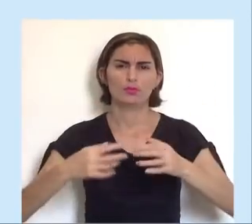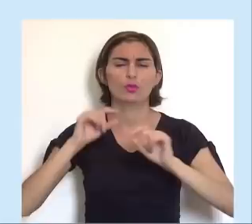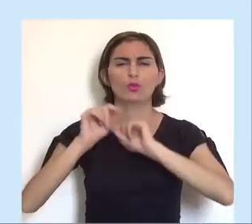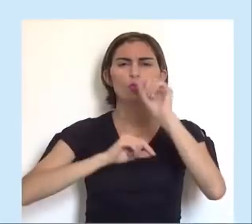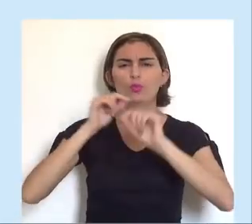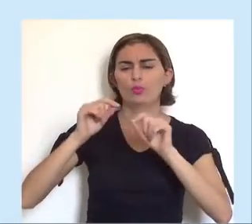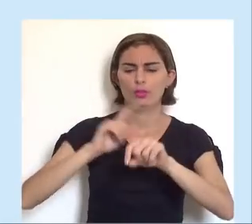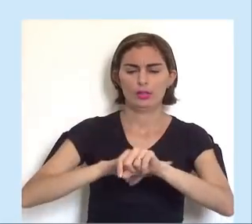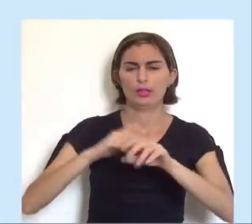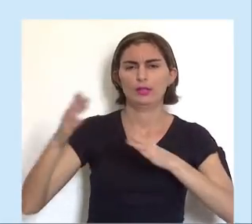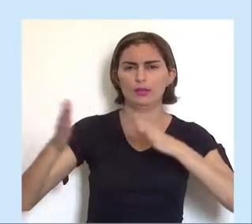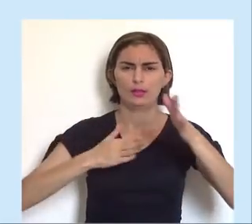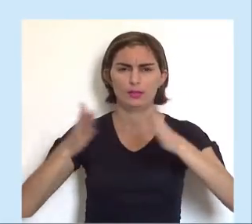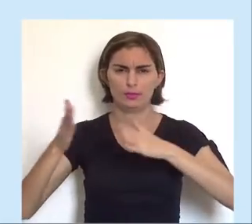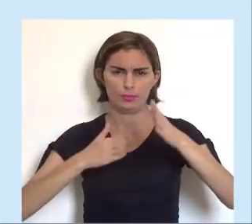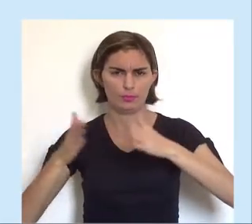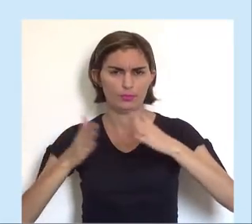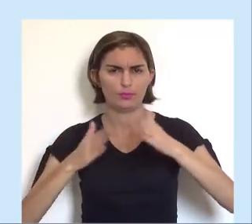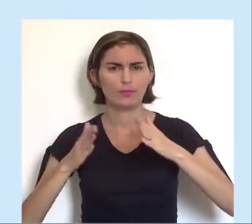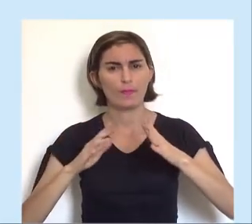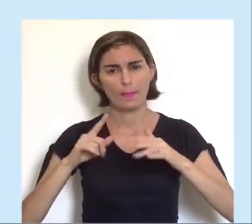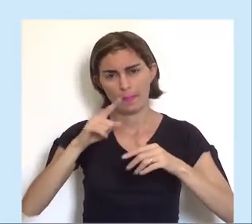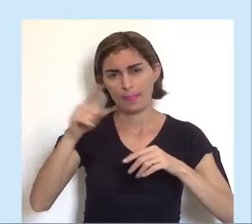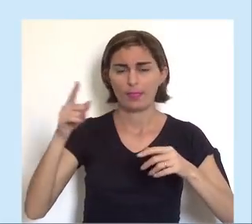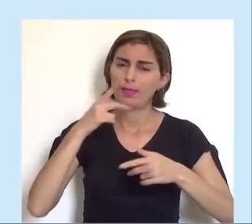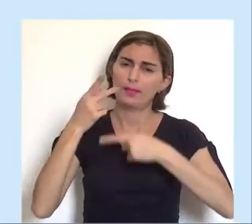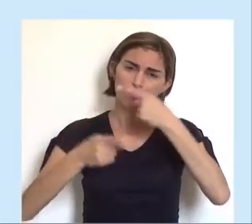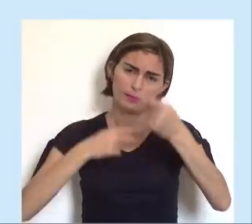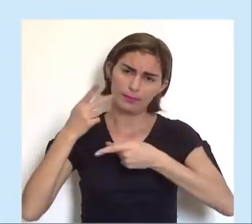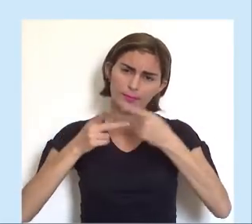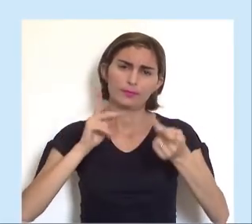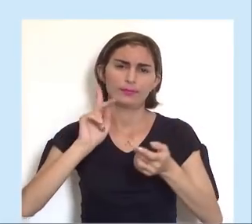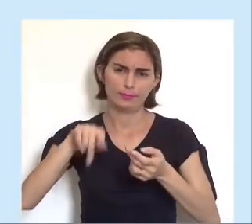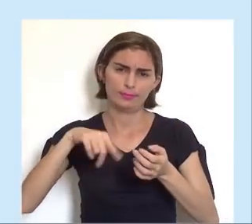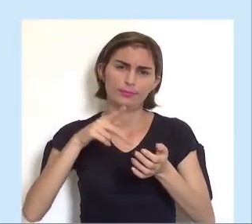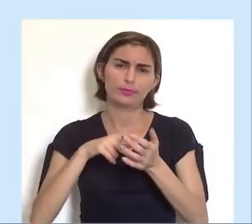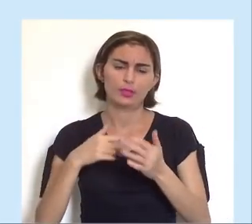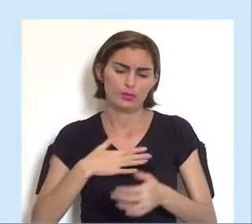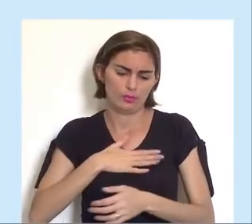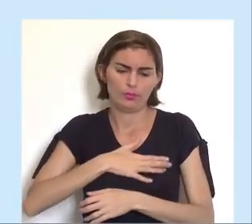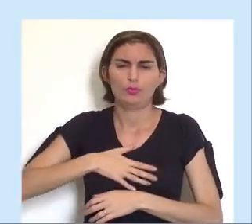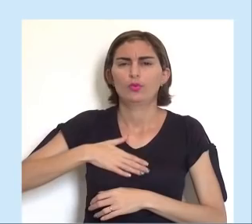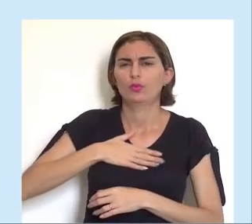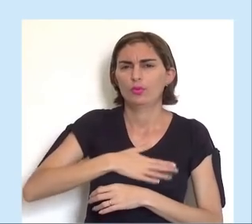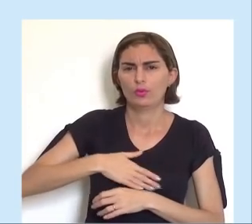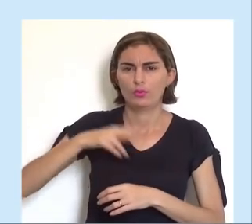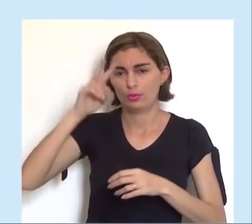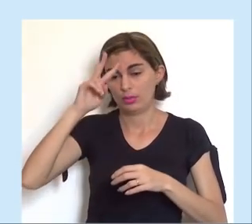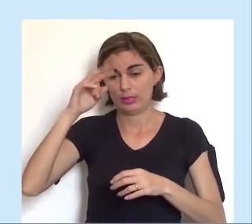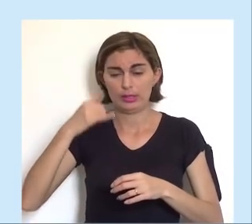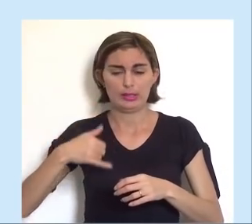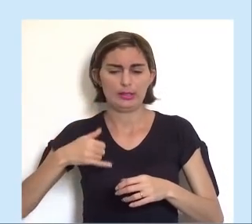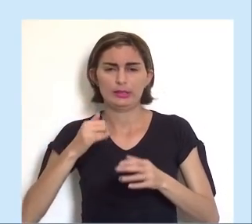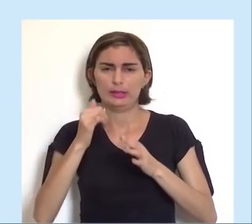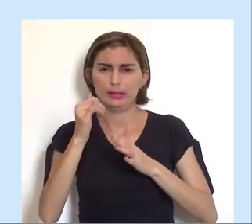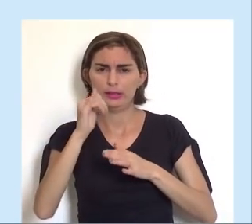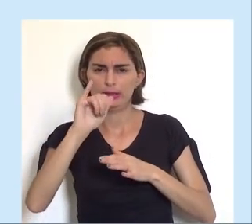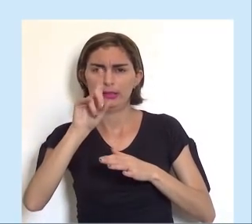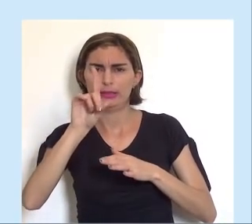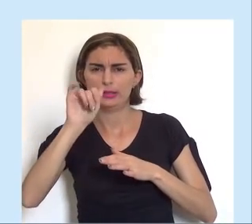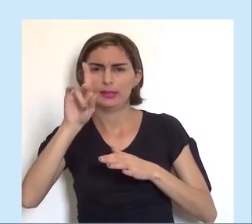que tempo do passado você está falando, não é? Por exemplo, eu gosto muito da Idade Média, que é essa idade